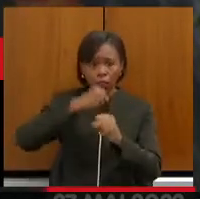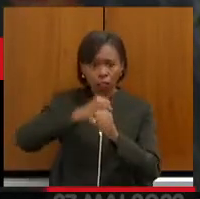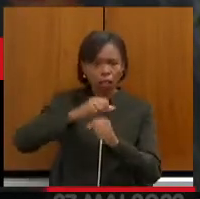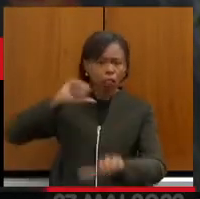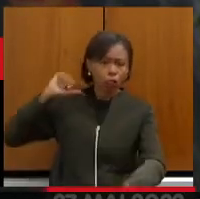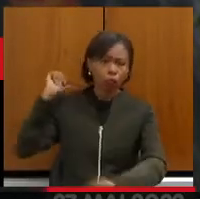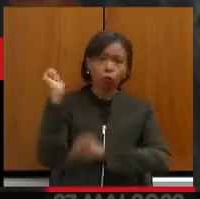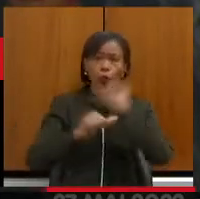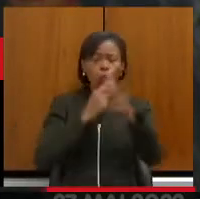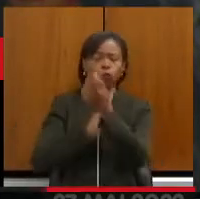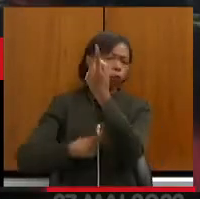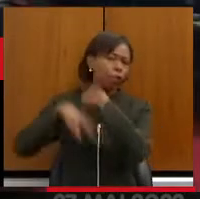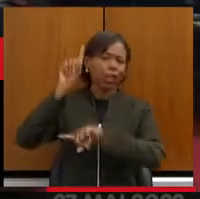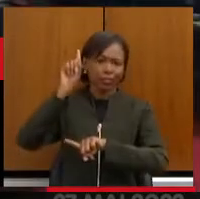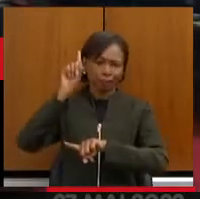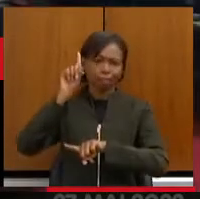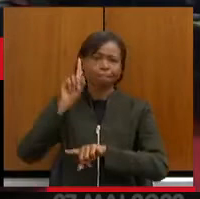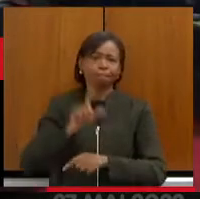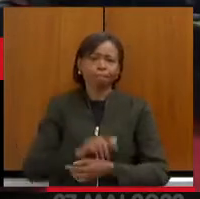Virada